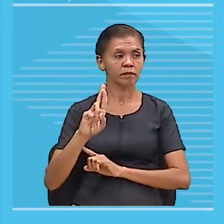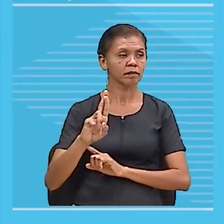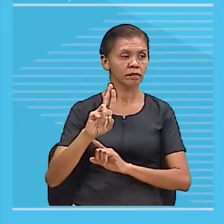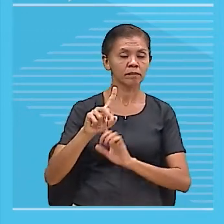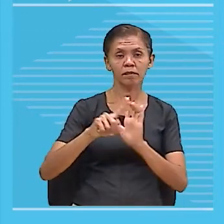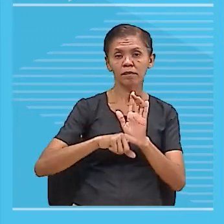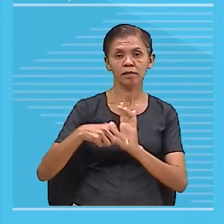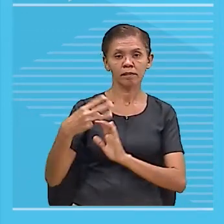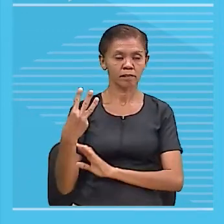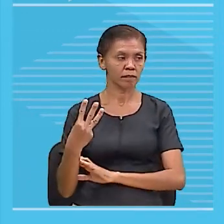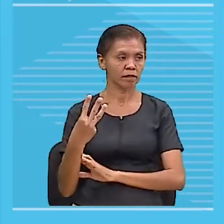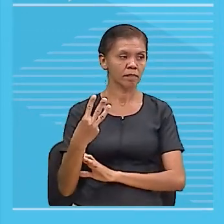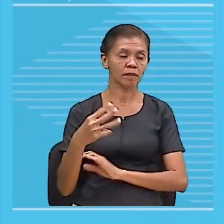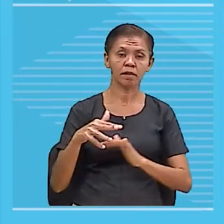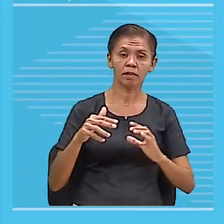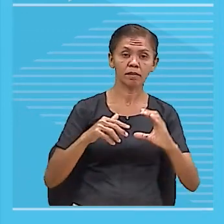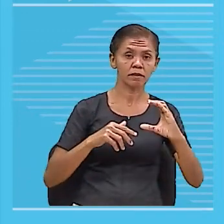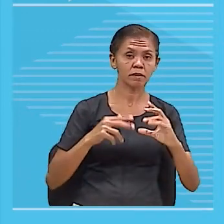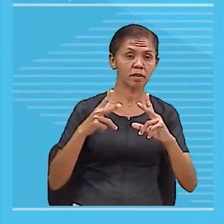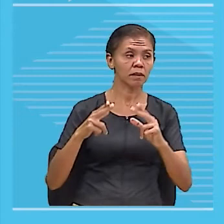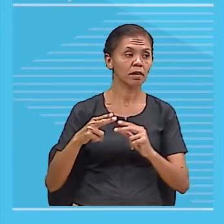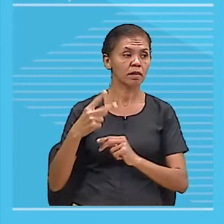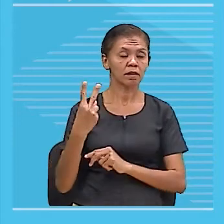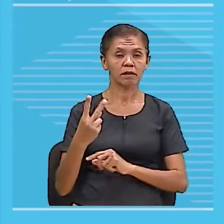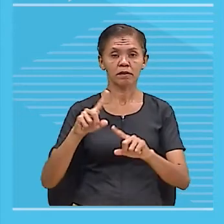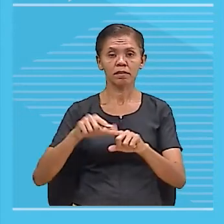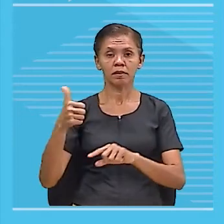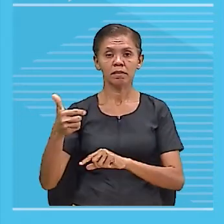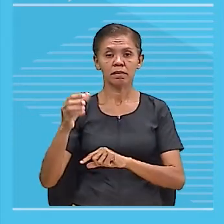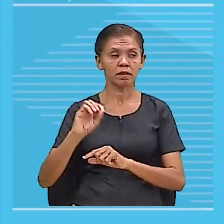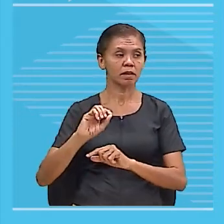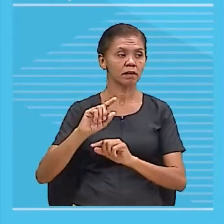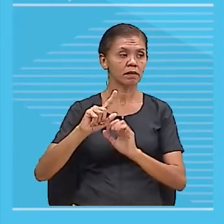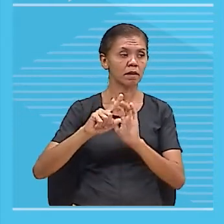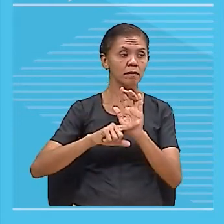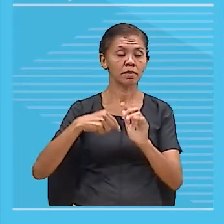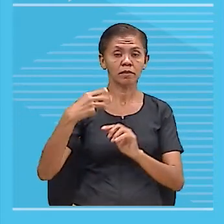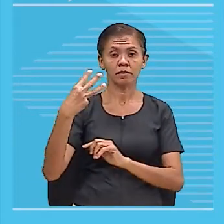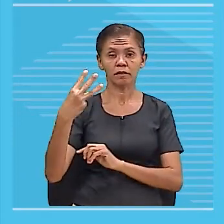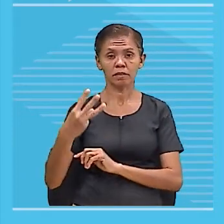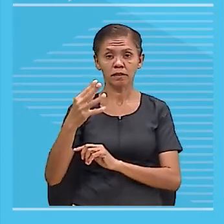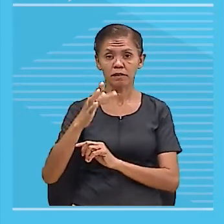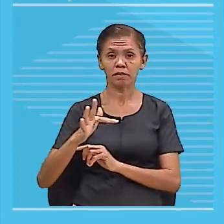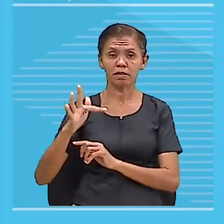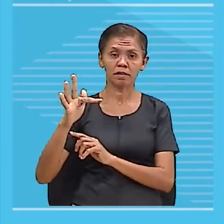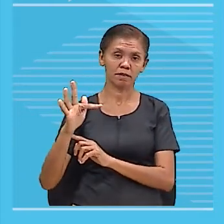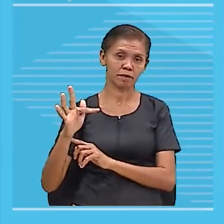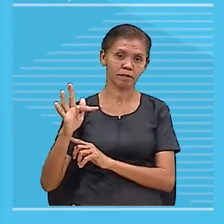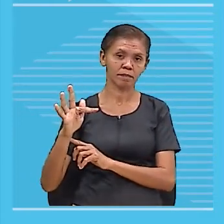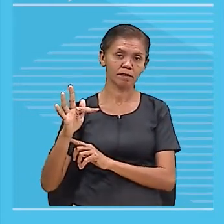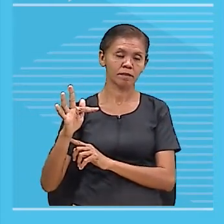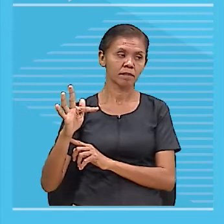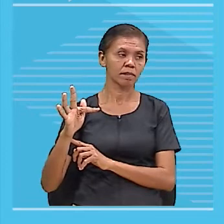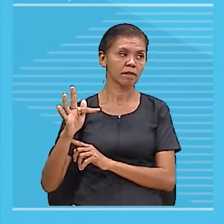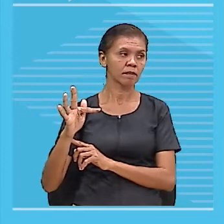Então, fica esse valor. 2 vezes 10 elevado a menos 3 farad, que